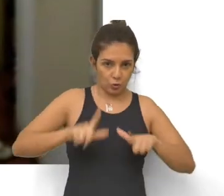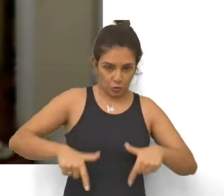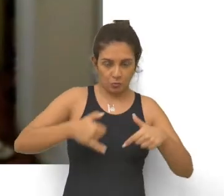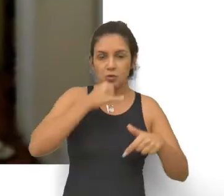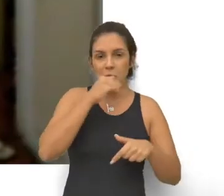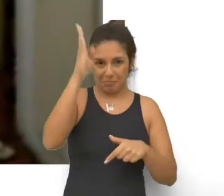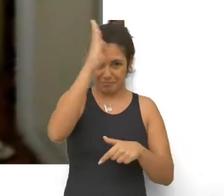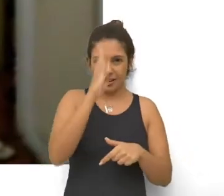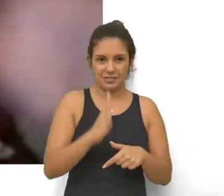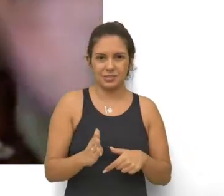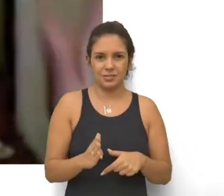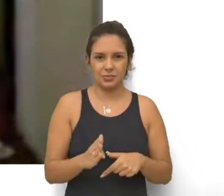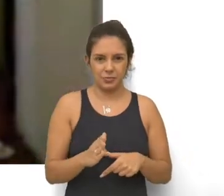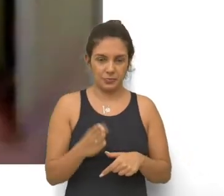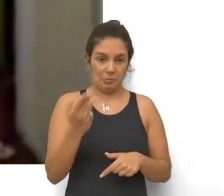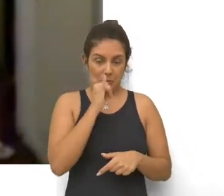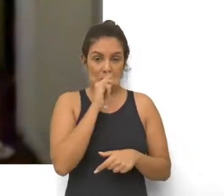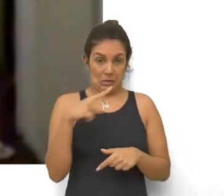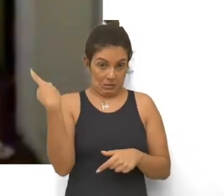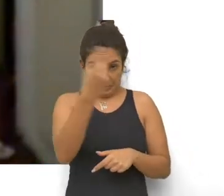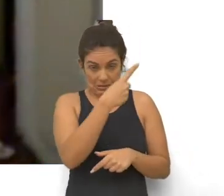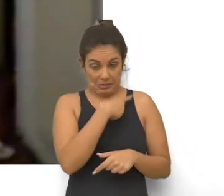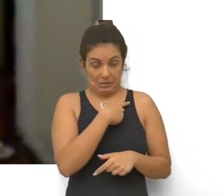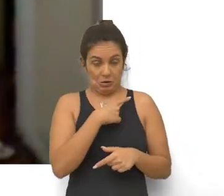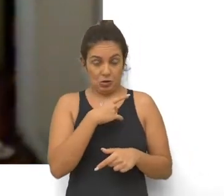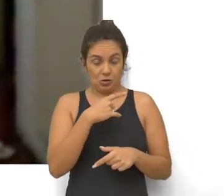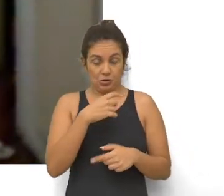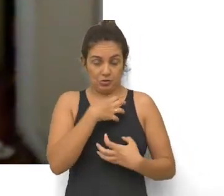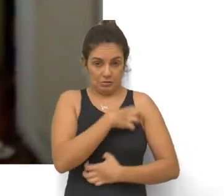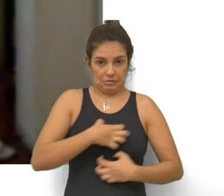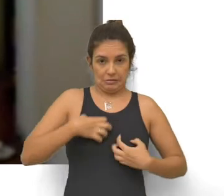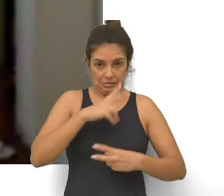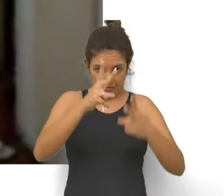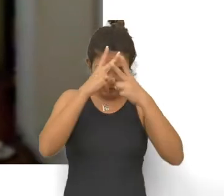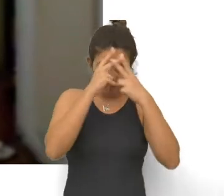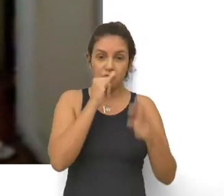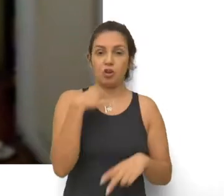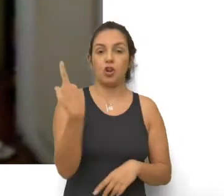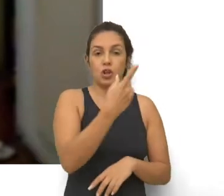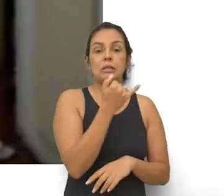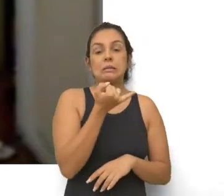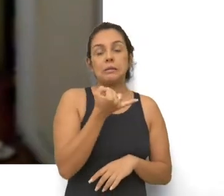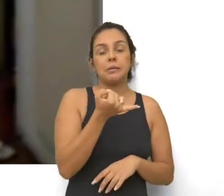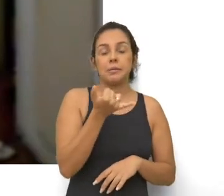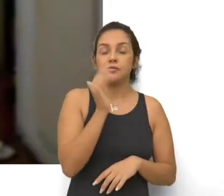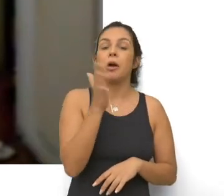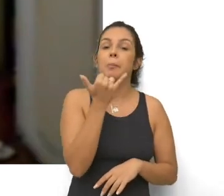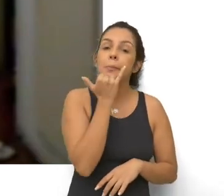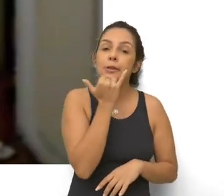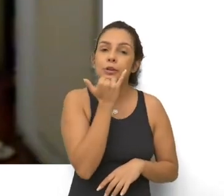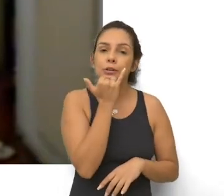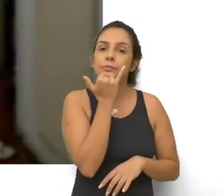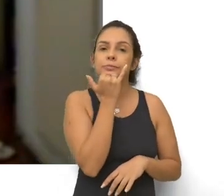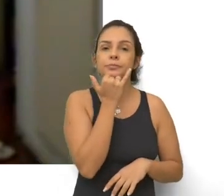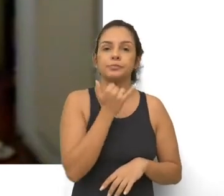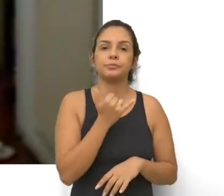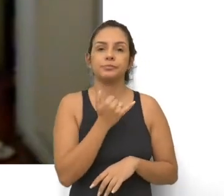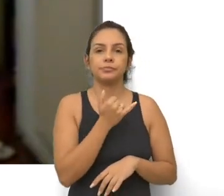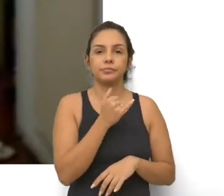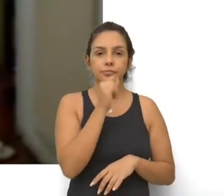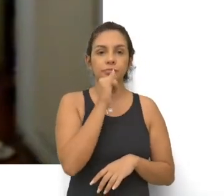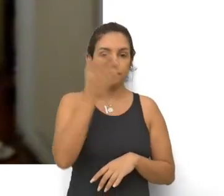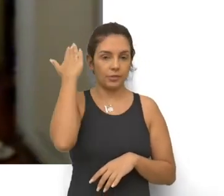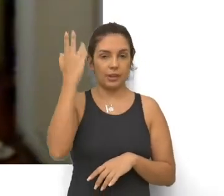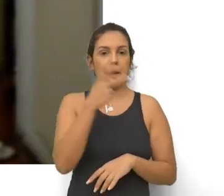Brasil. Nós perdoamos, não é? Os torturadores. Aí, quando foi eleita uma